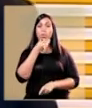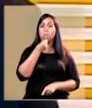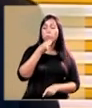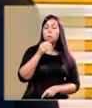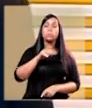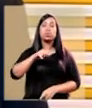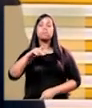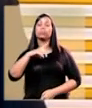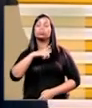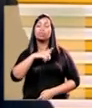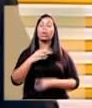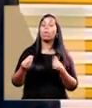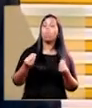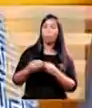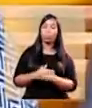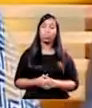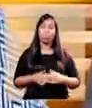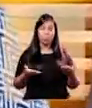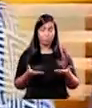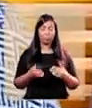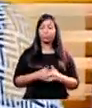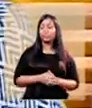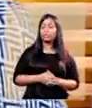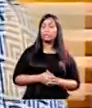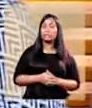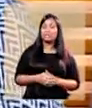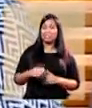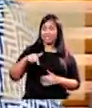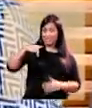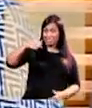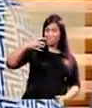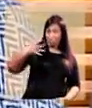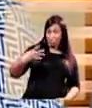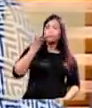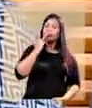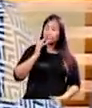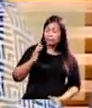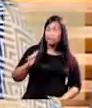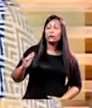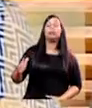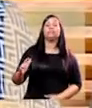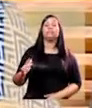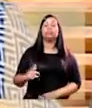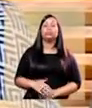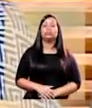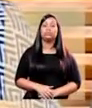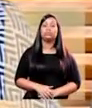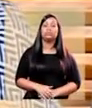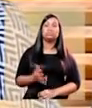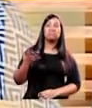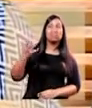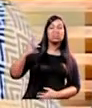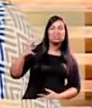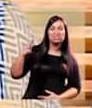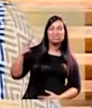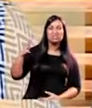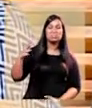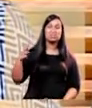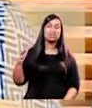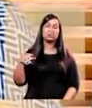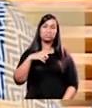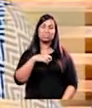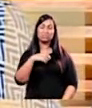se tem irmãos ou não? Desse montante, né, de 74 crianças e adolescentes,